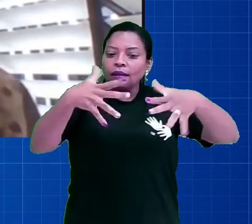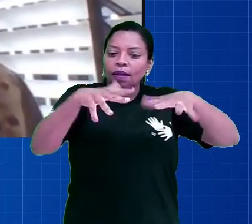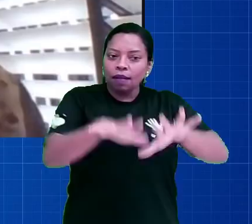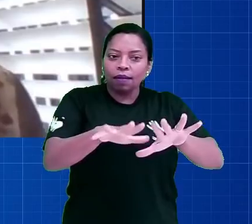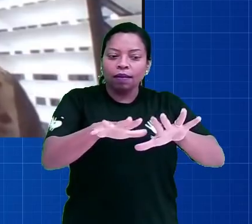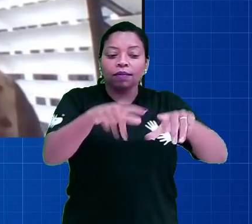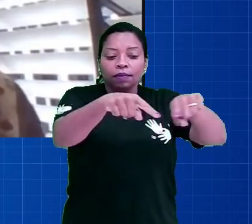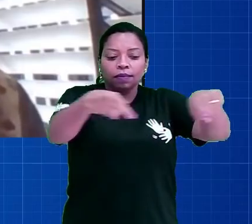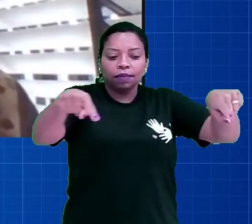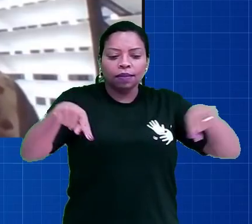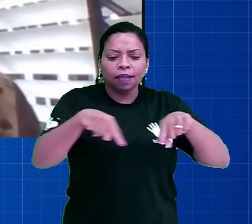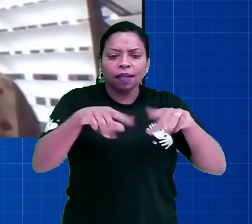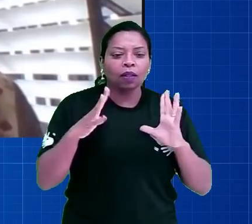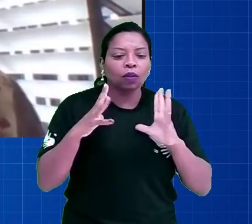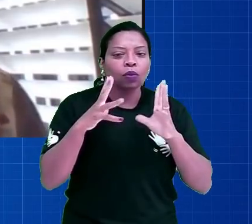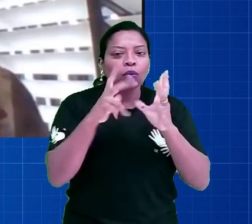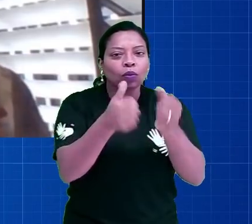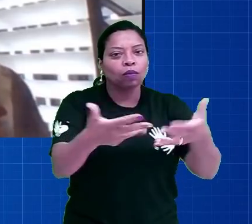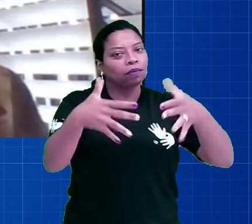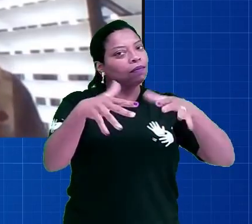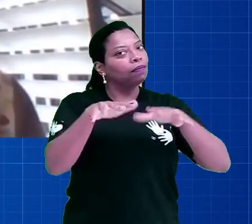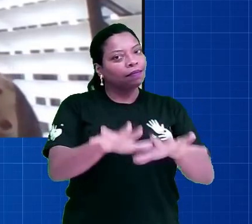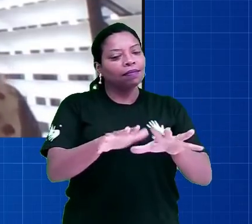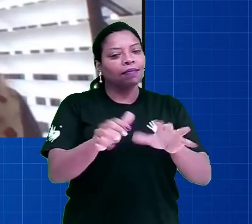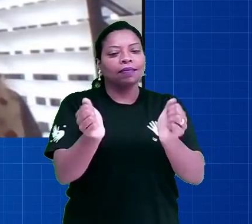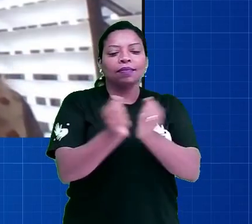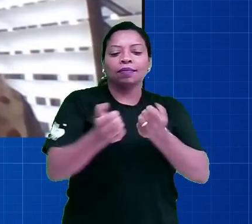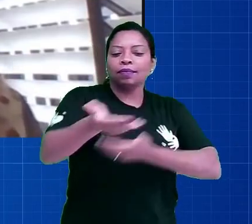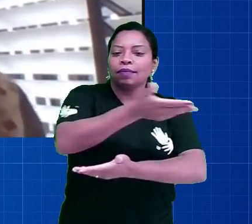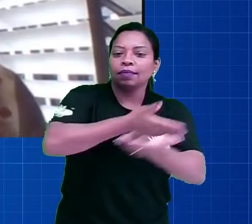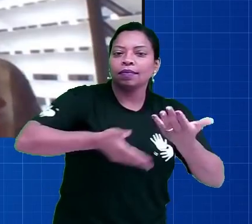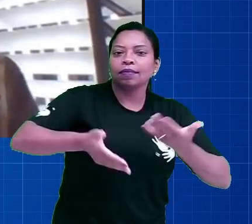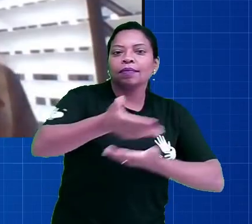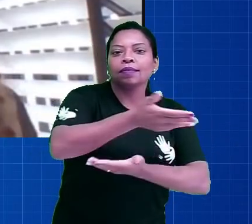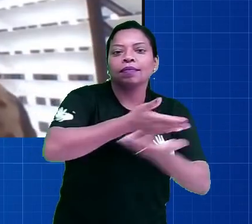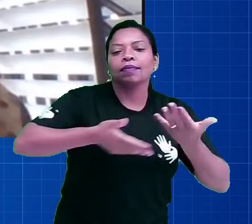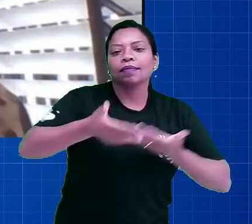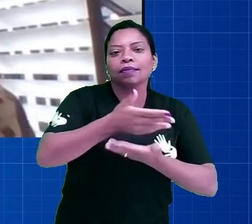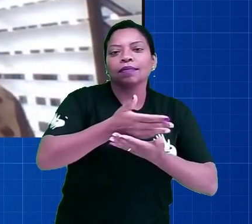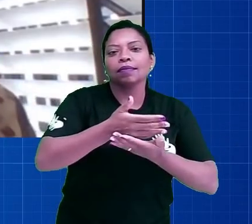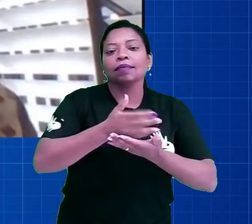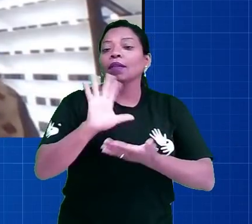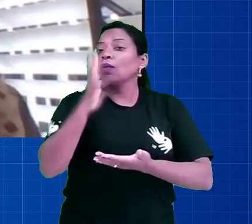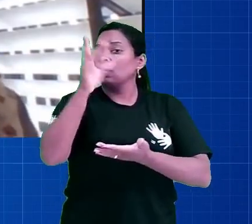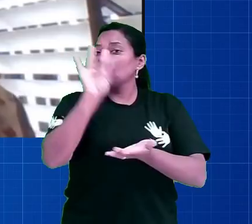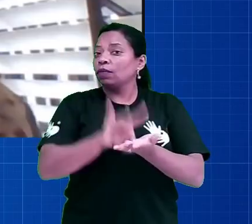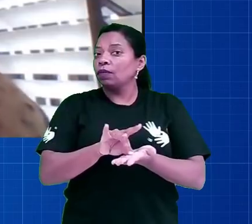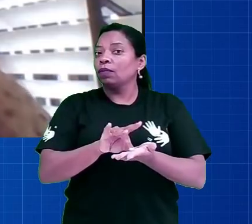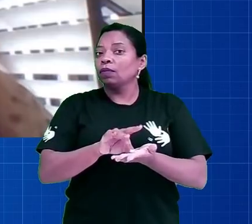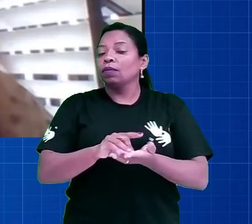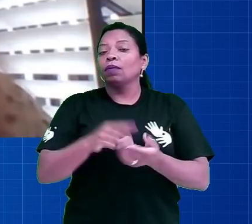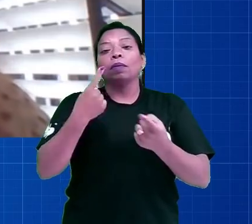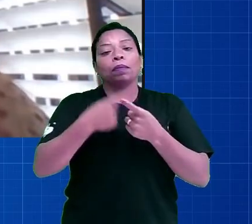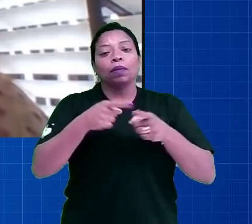fazer com que toda a perspectiva de inclusão ela ocorra em sala de aula, junto com os colegas, ela é muito